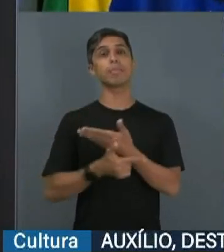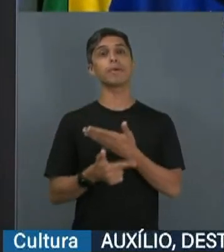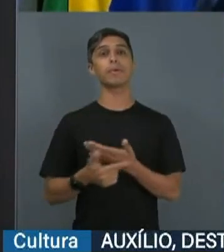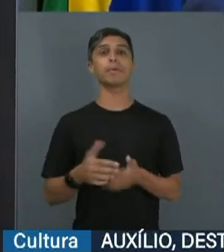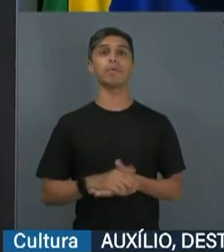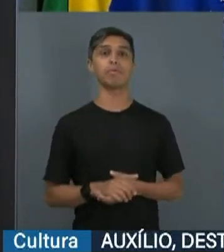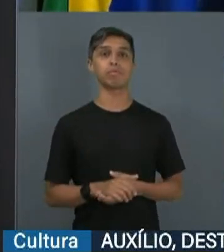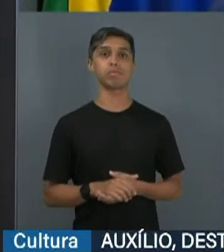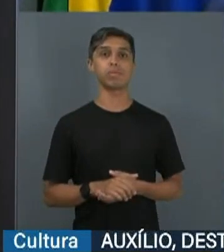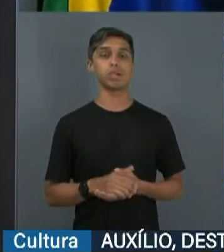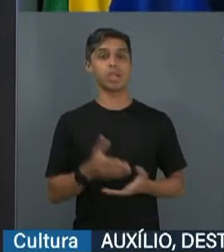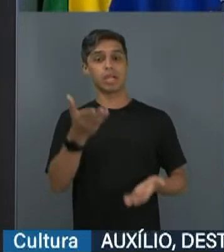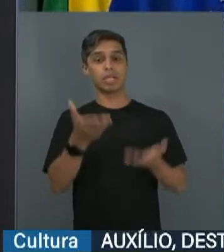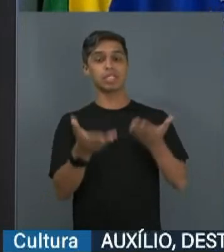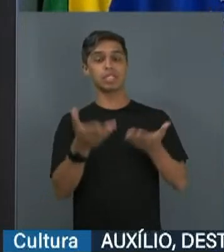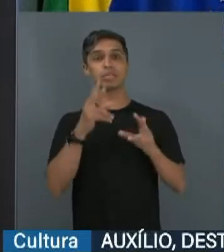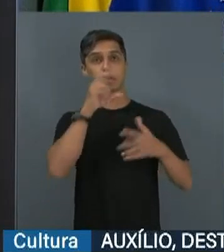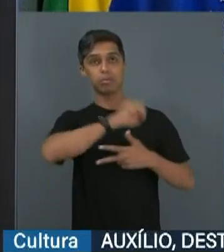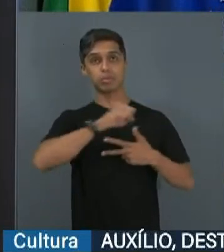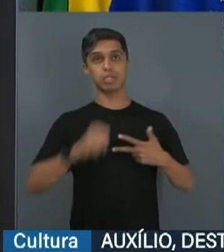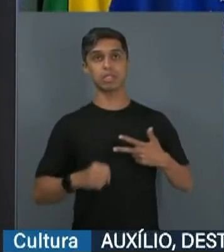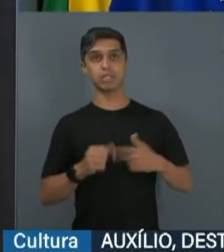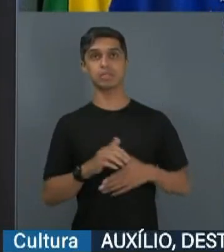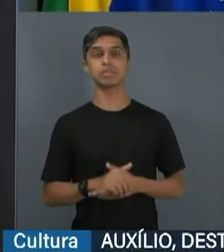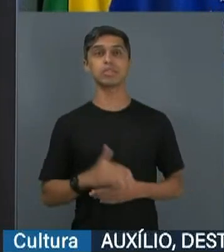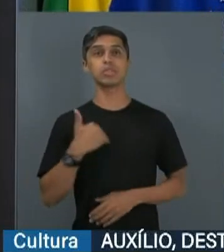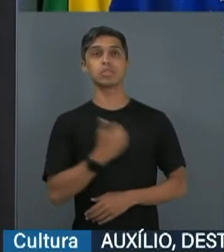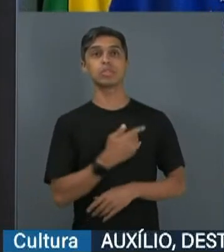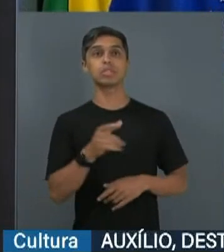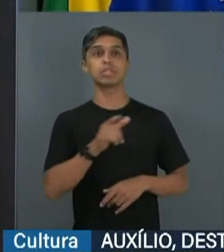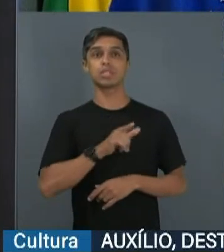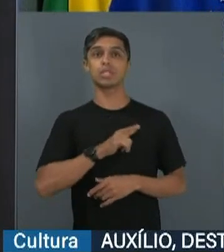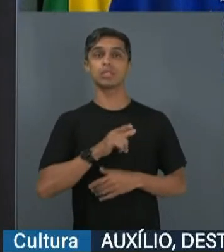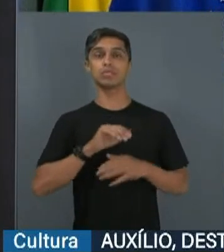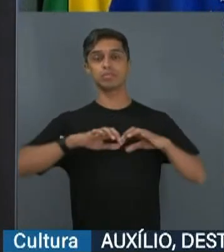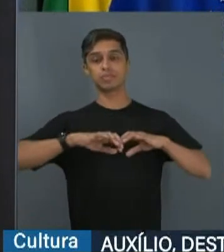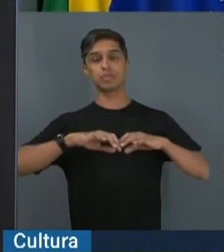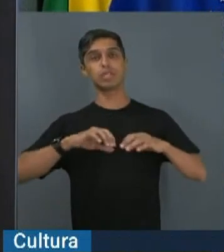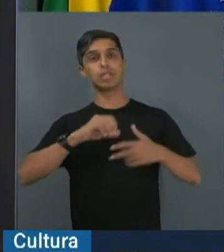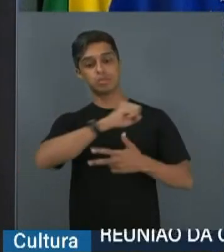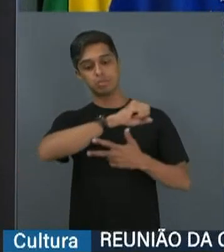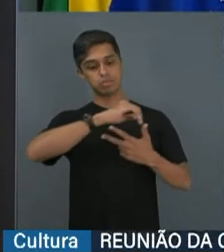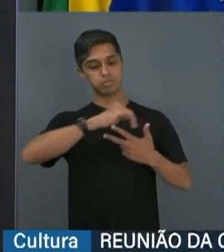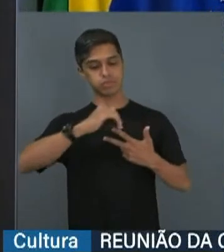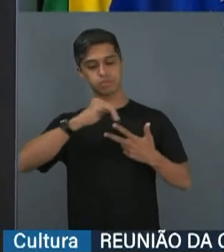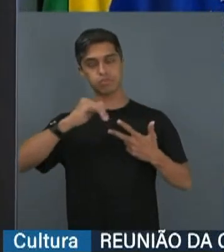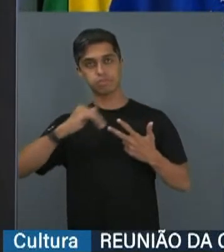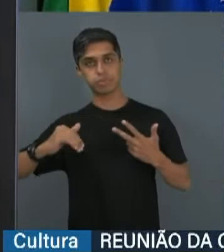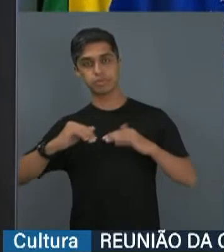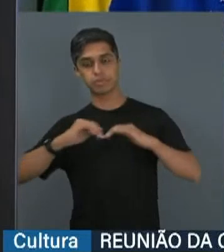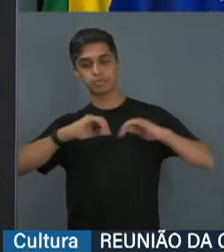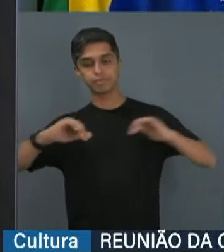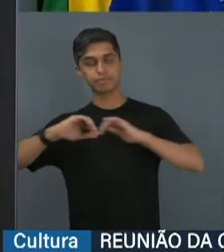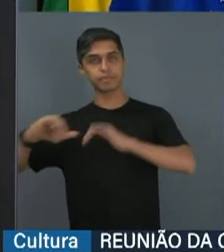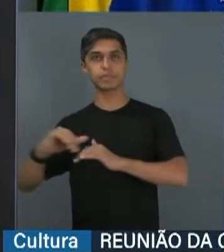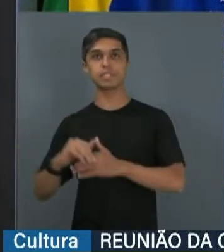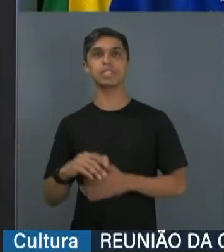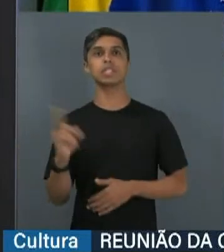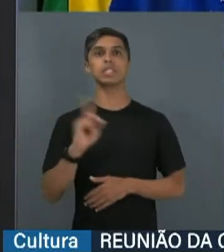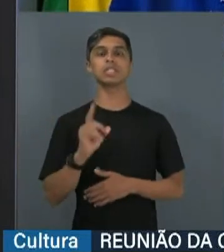para reequilibrar os poderes da República, para que nós tenhamos separação dos poderes da República e não